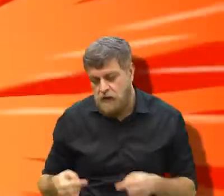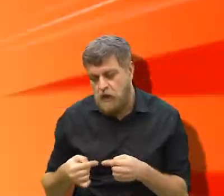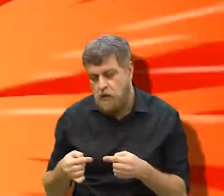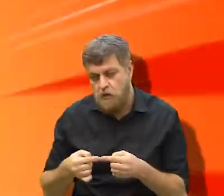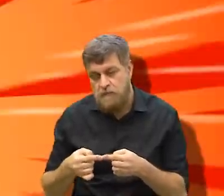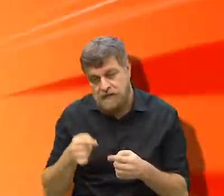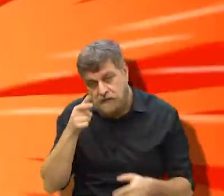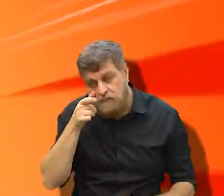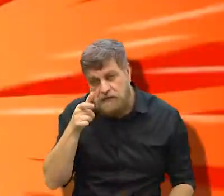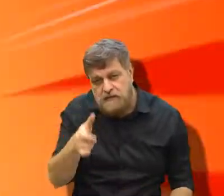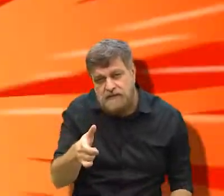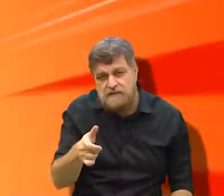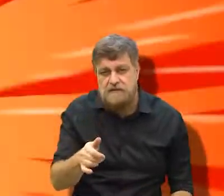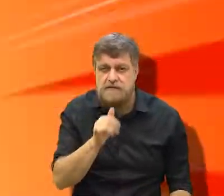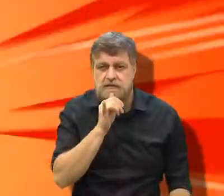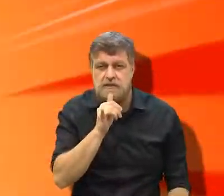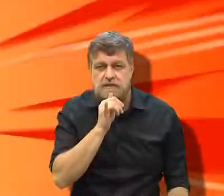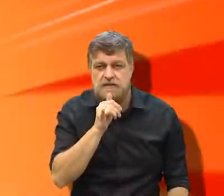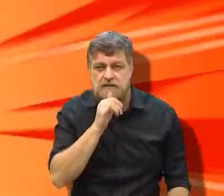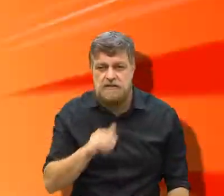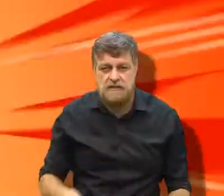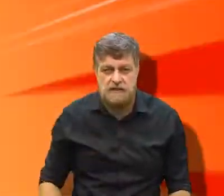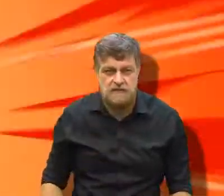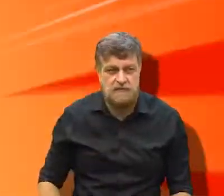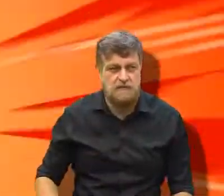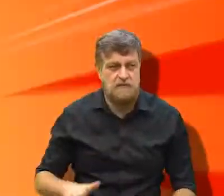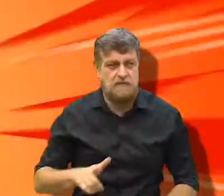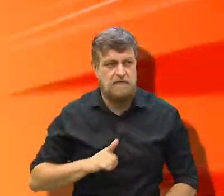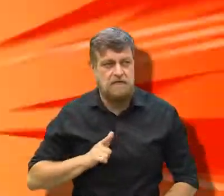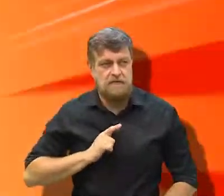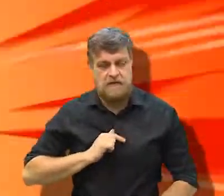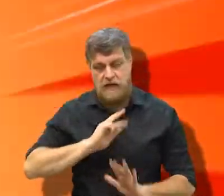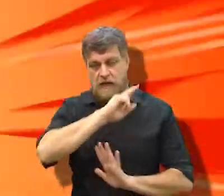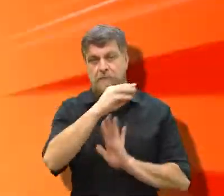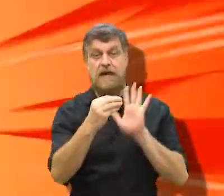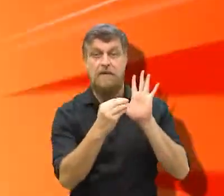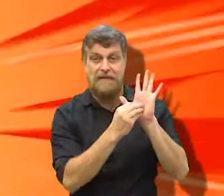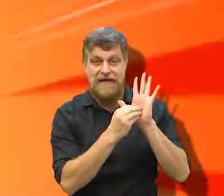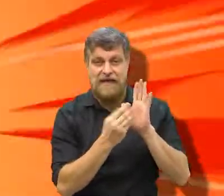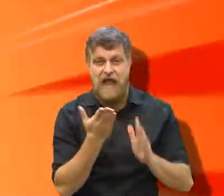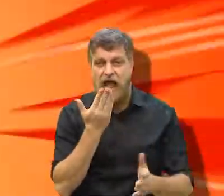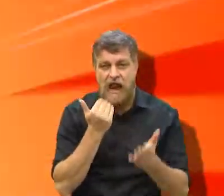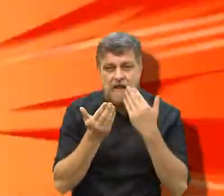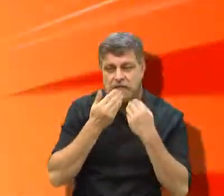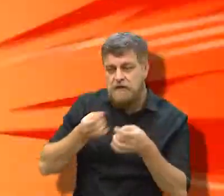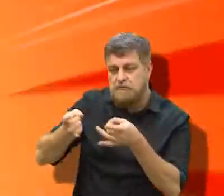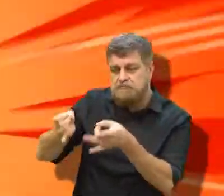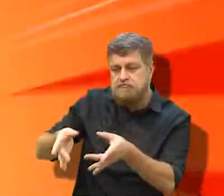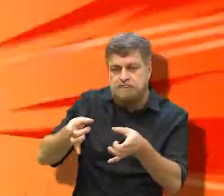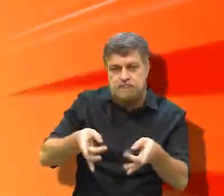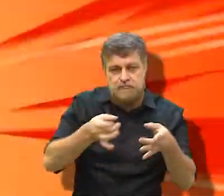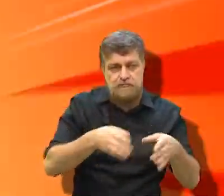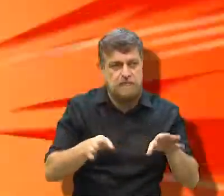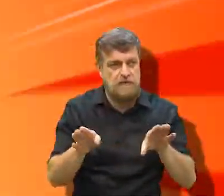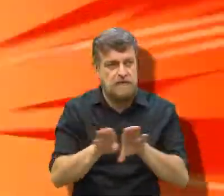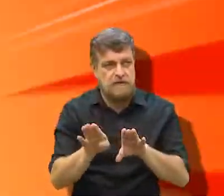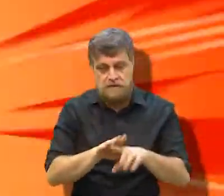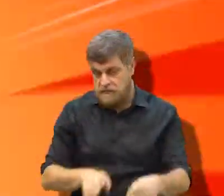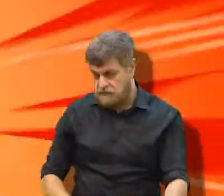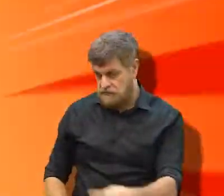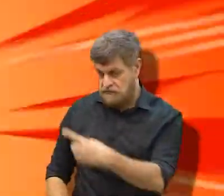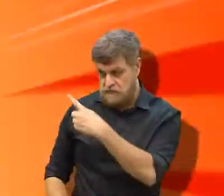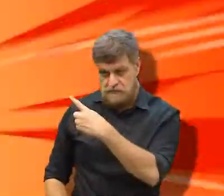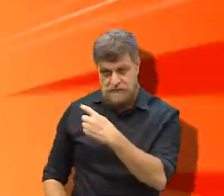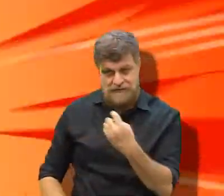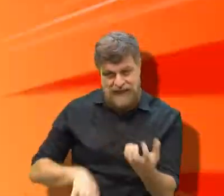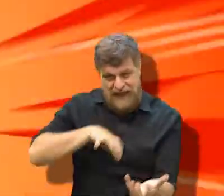que são interessantes, tipo meio ambiente, desperdício de alimento, Revolta dos Malês, que faz